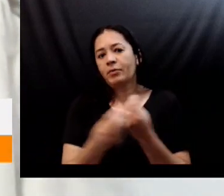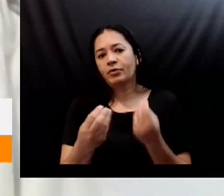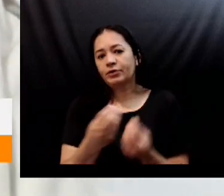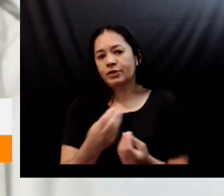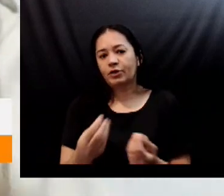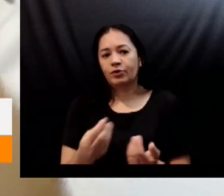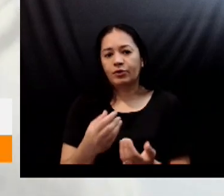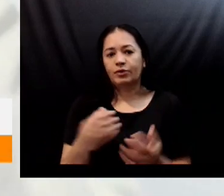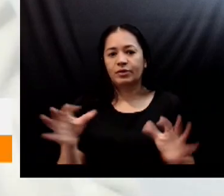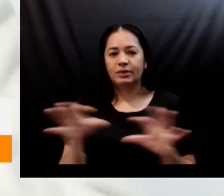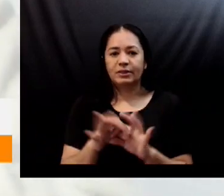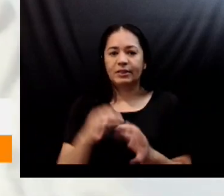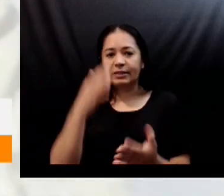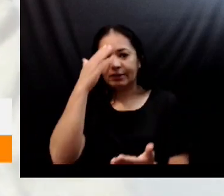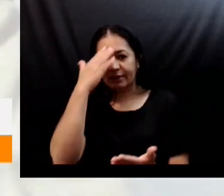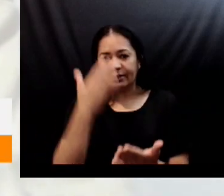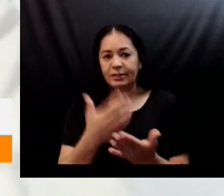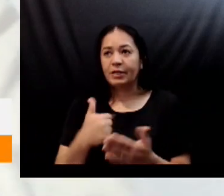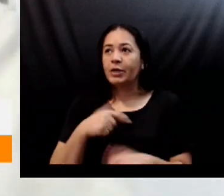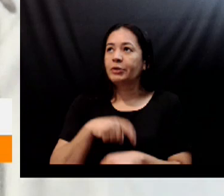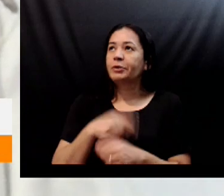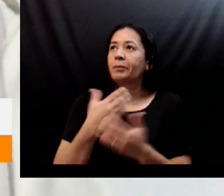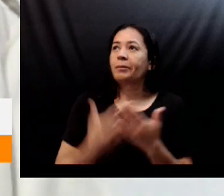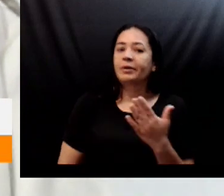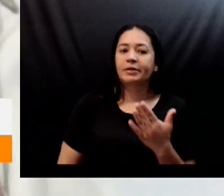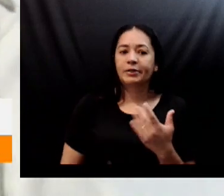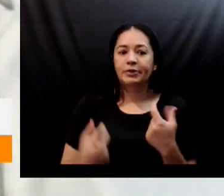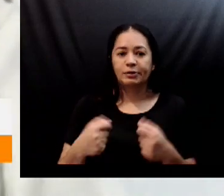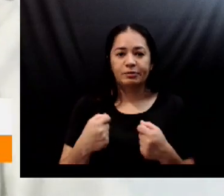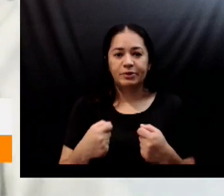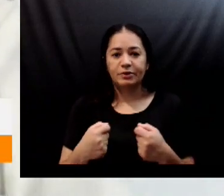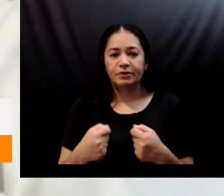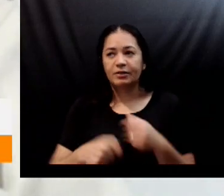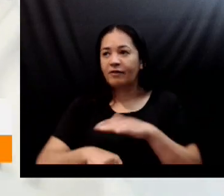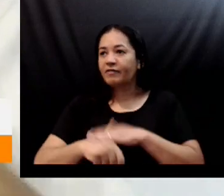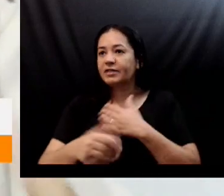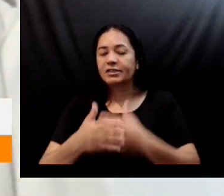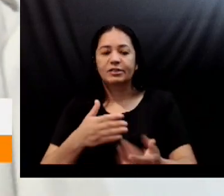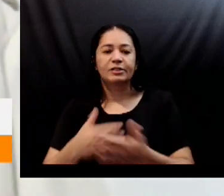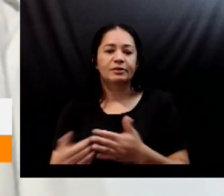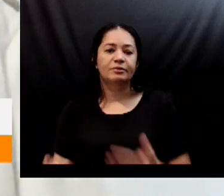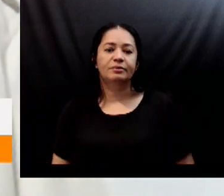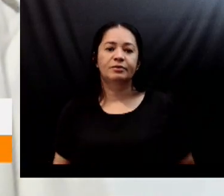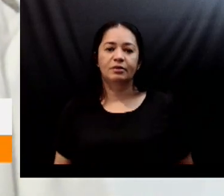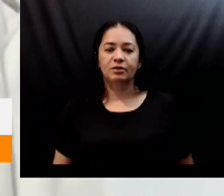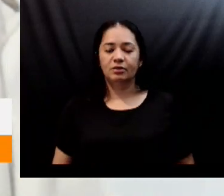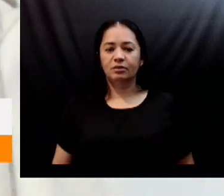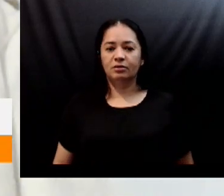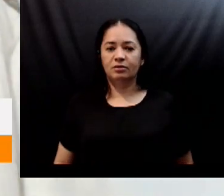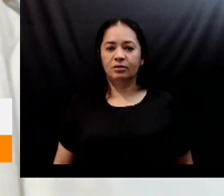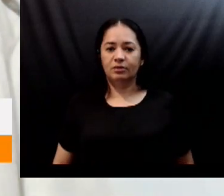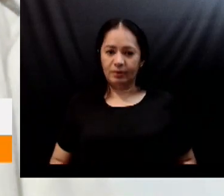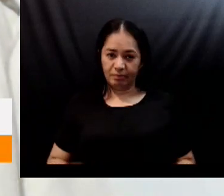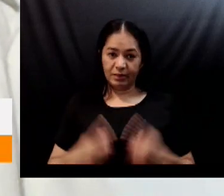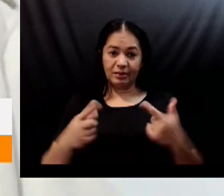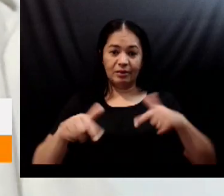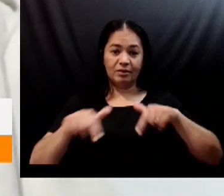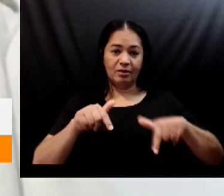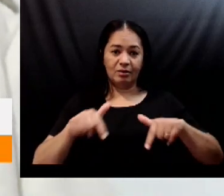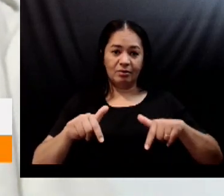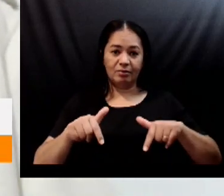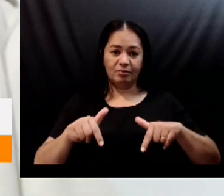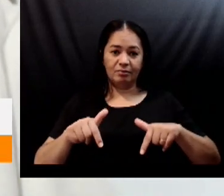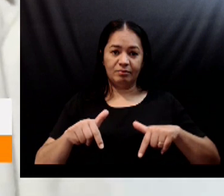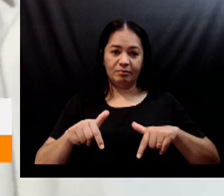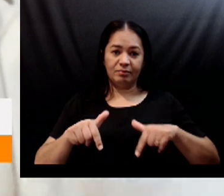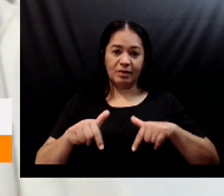perdendo tempo, eu devia estar fazendo algo útil, só quem trabalha tem duro, tem